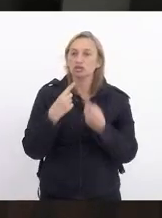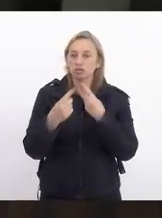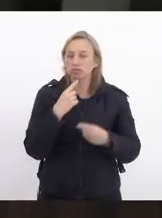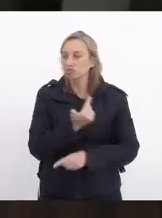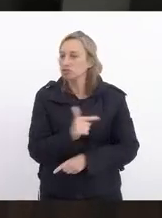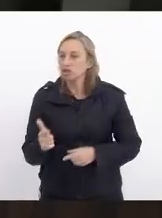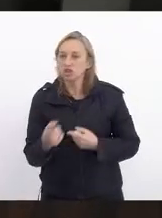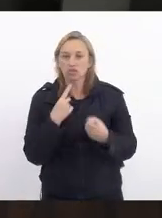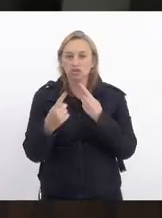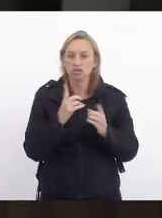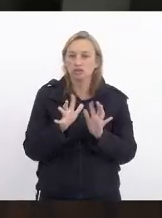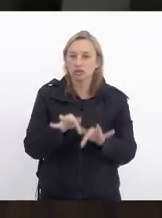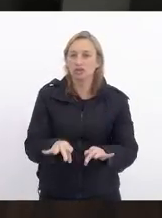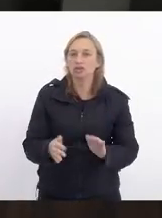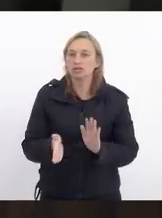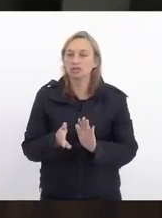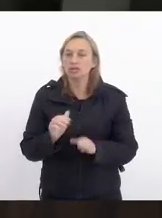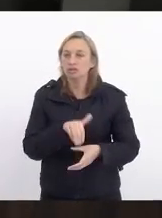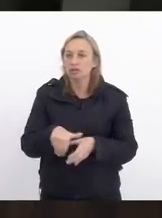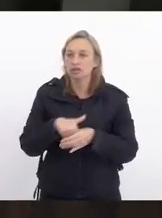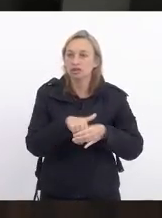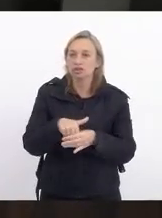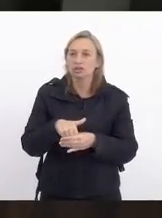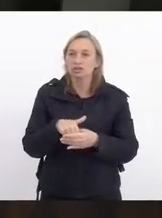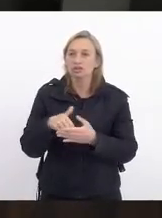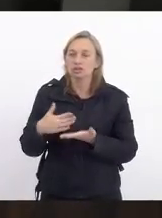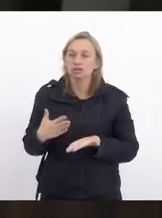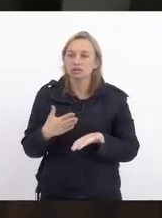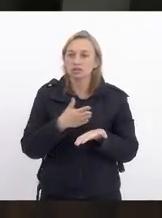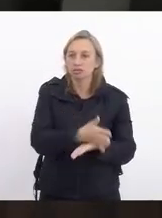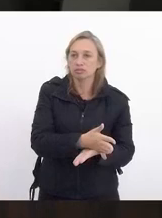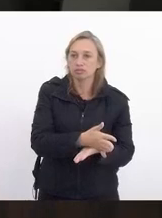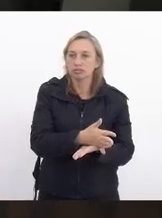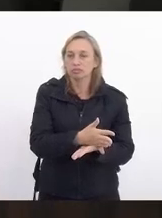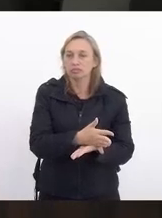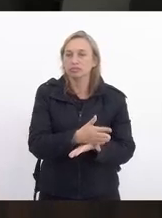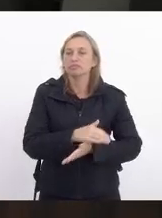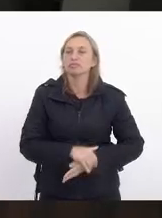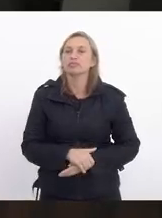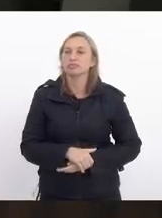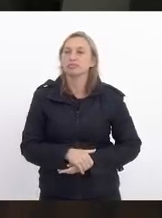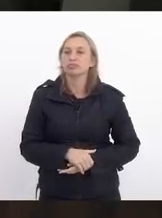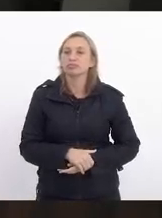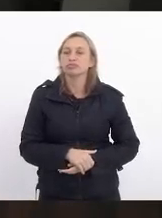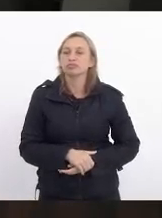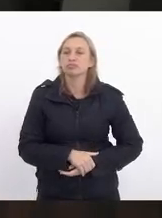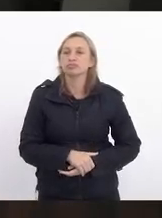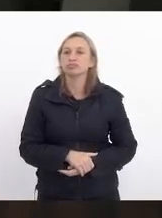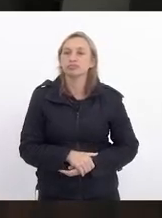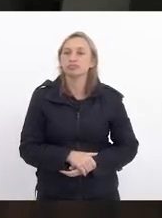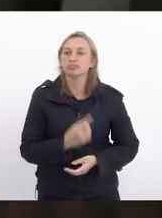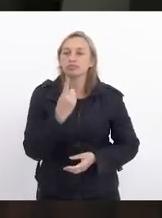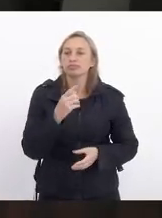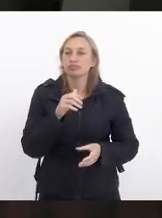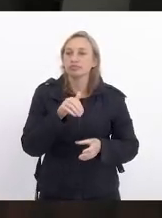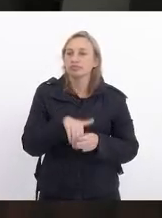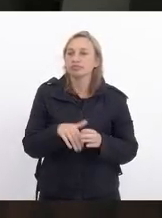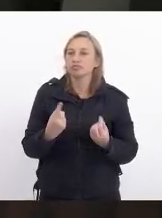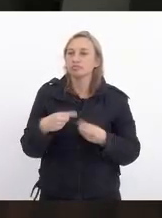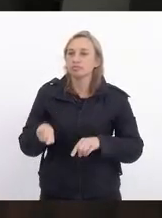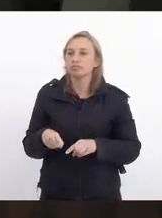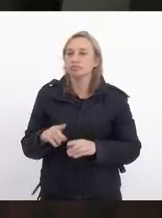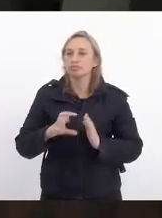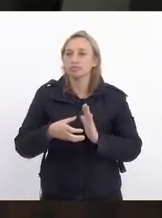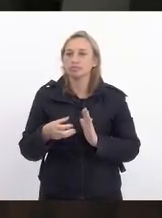90 que Queira discutir encerrada a discussão e votação senhores que aprovam permaneçam Como estão aprovado vai à promulgação com voto pela abstenção